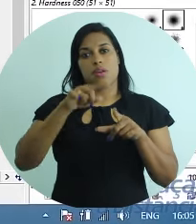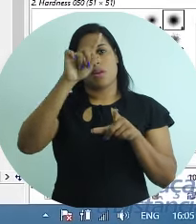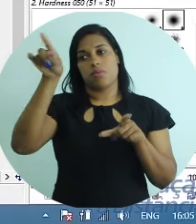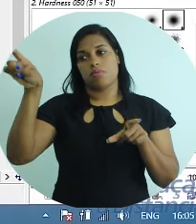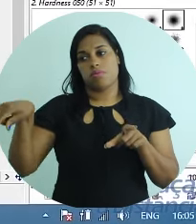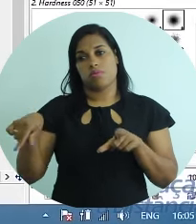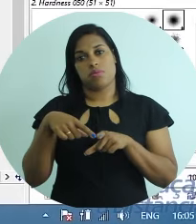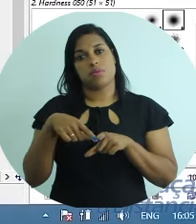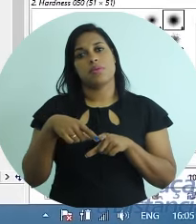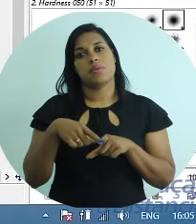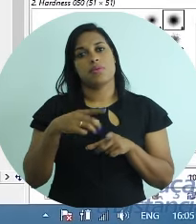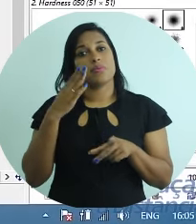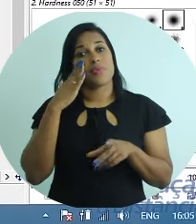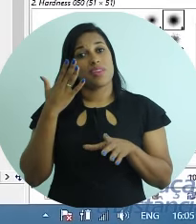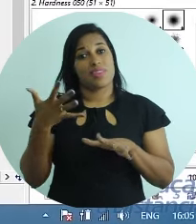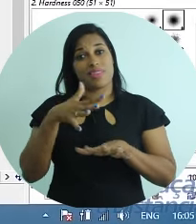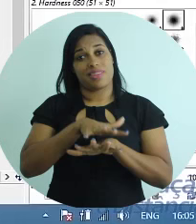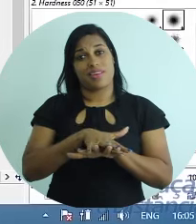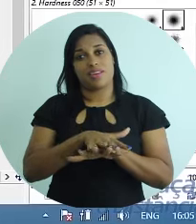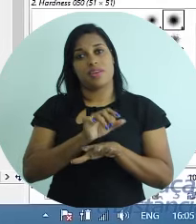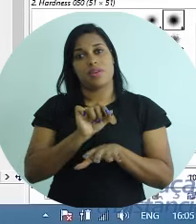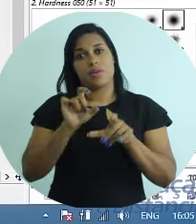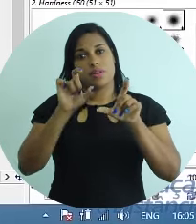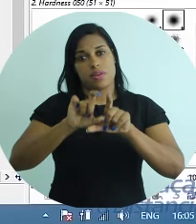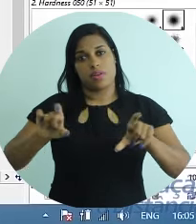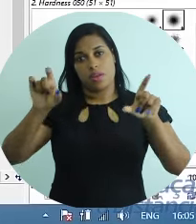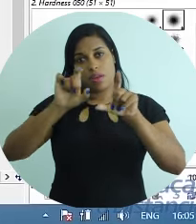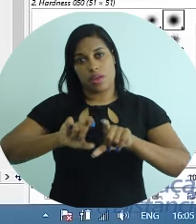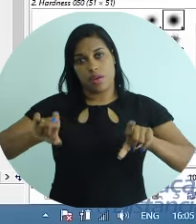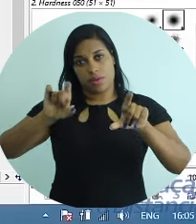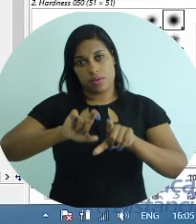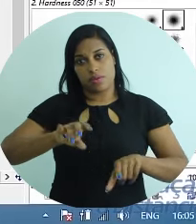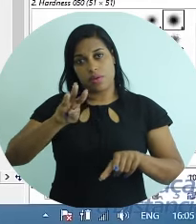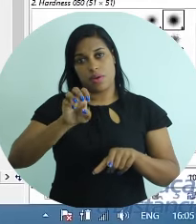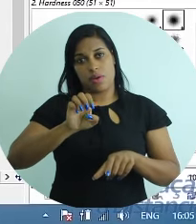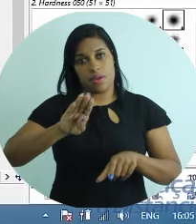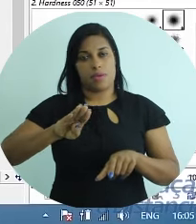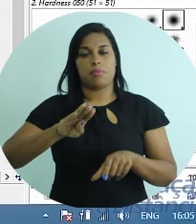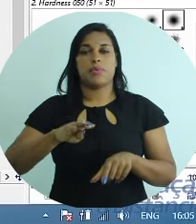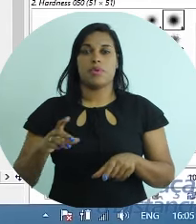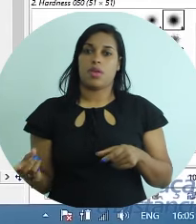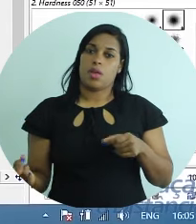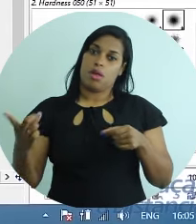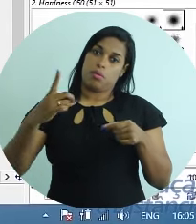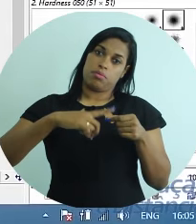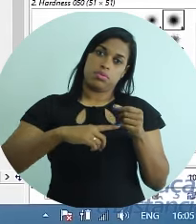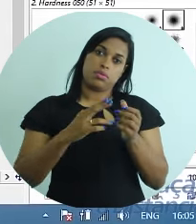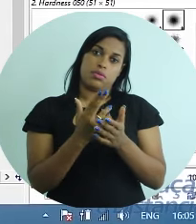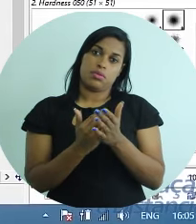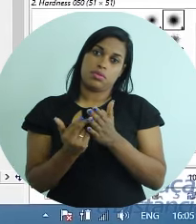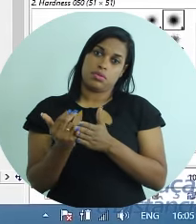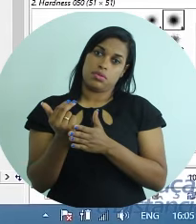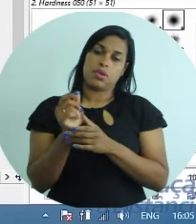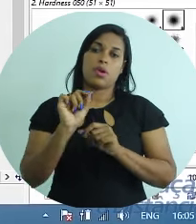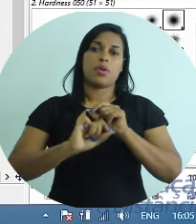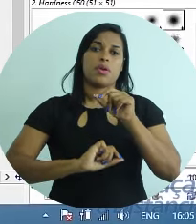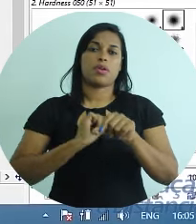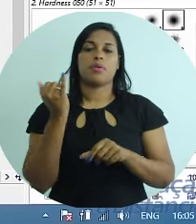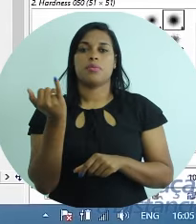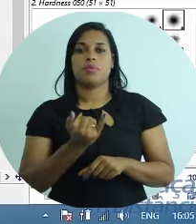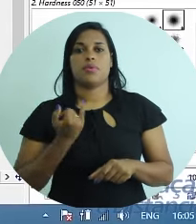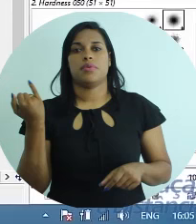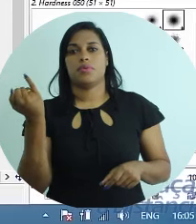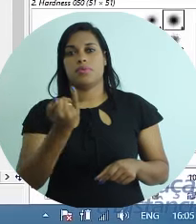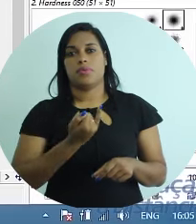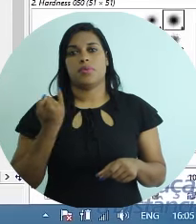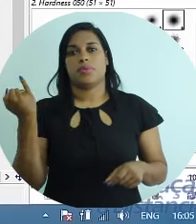razoável, por exemplo, para integrar um layout na web. Redimensionar imagens é algo fundamental, é